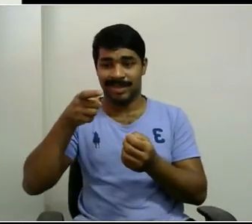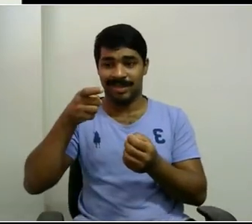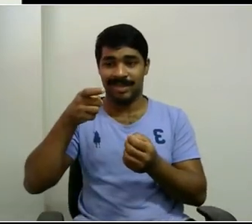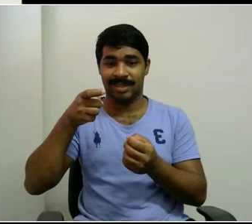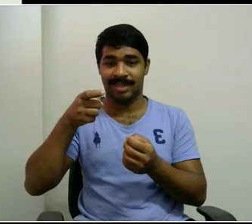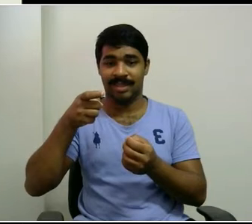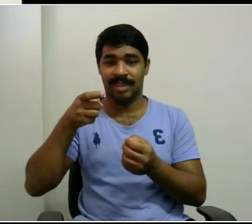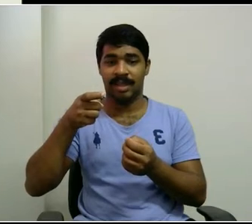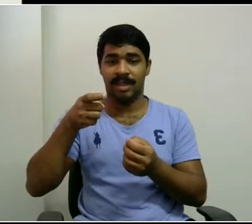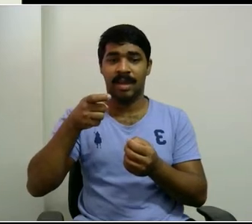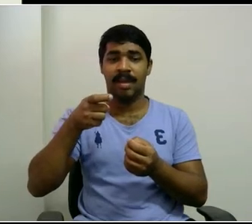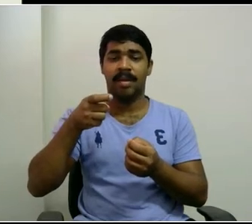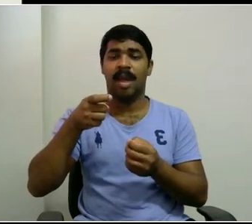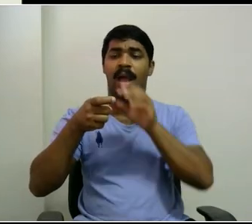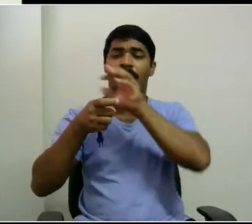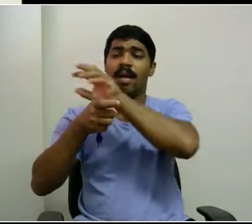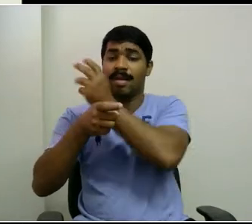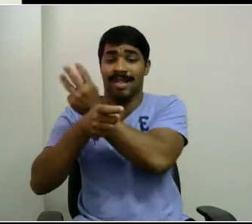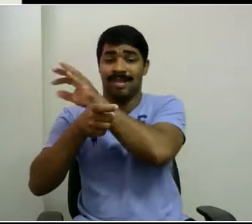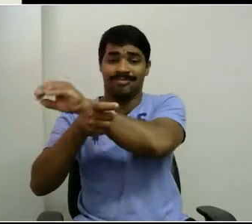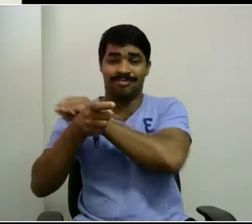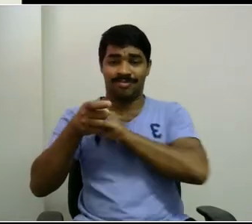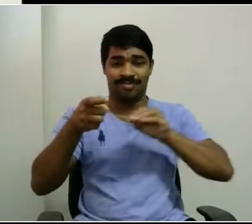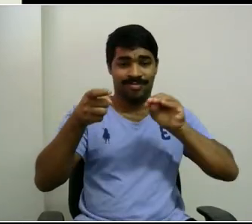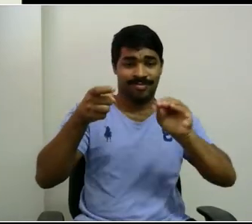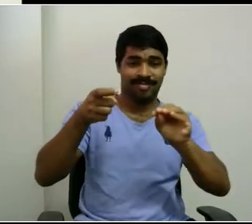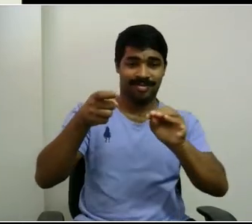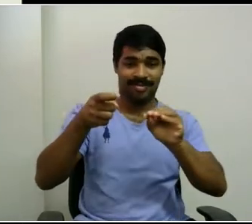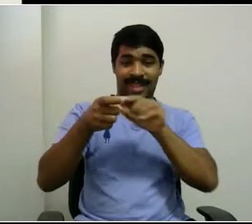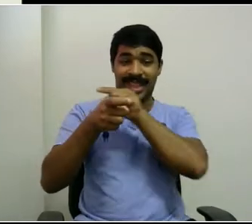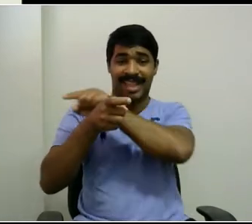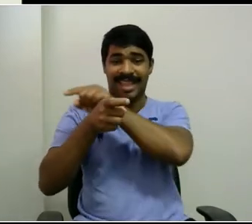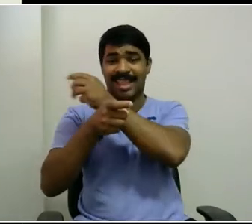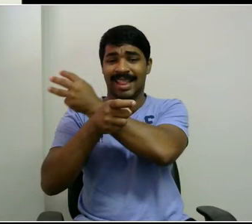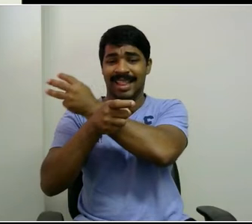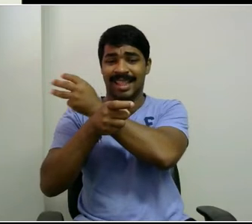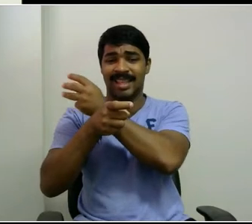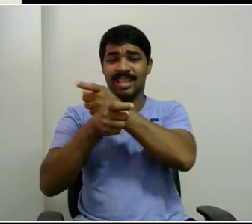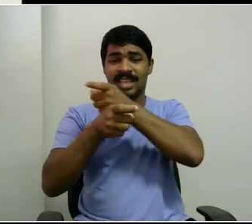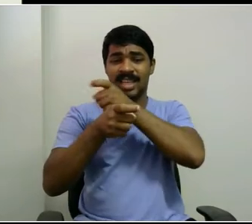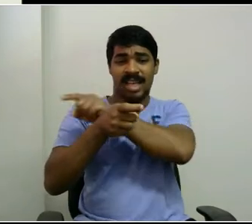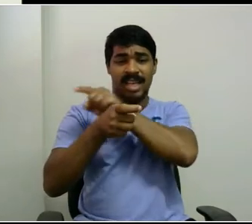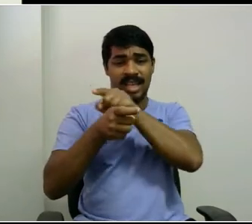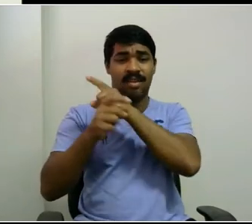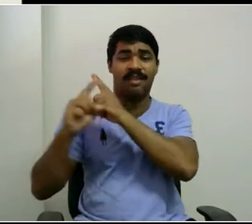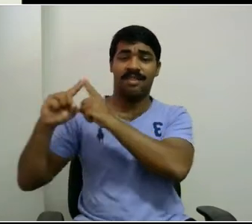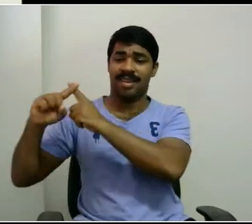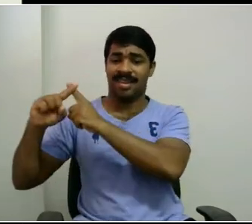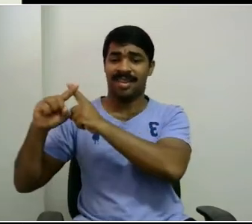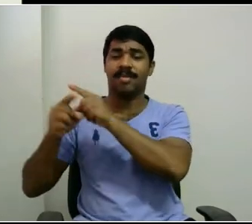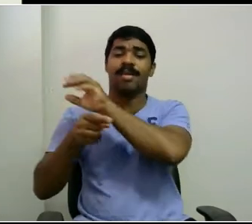quero saber, então eu tenho que deixar o x sozinho de um lado. 3, passa esse 3 aqui, ó. Está multiplicando, então ele vem para cá